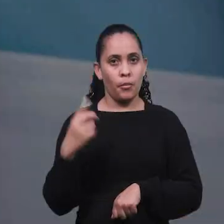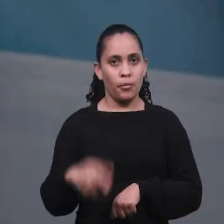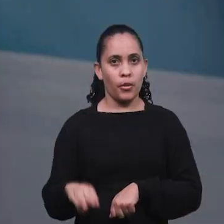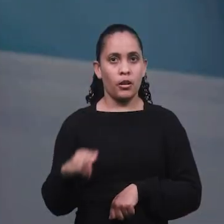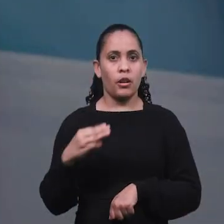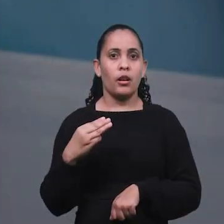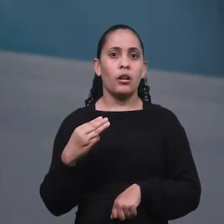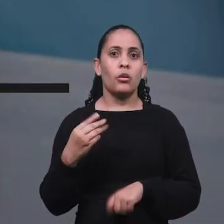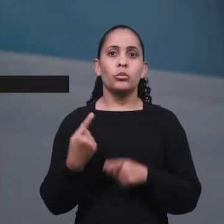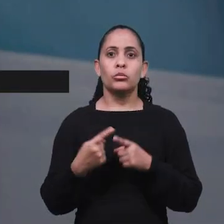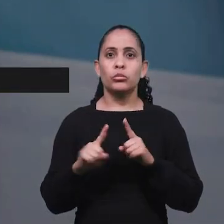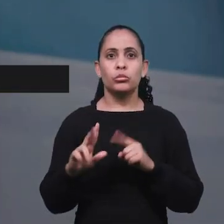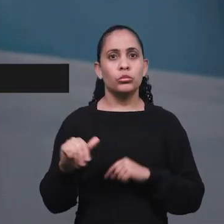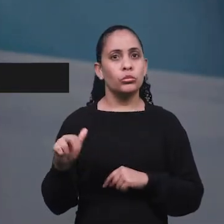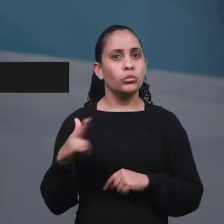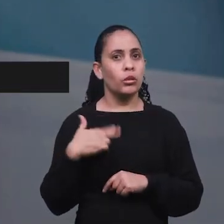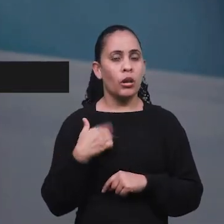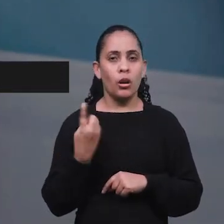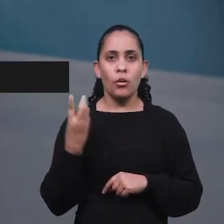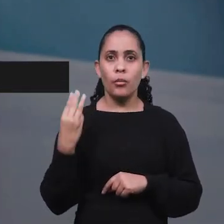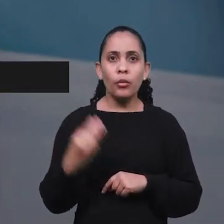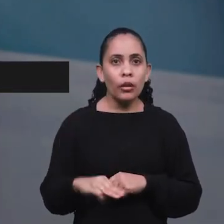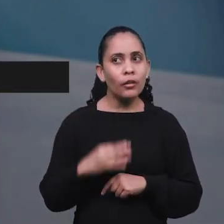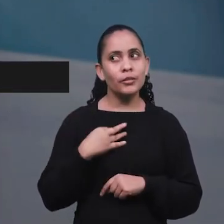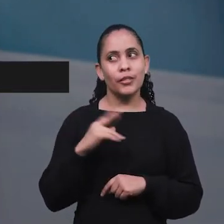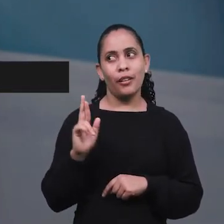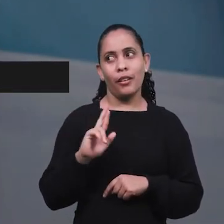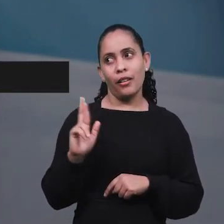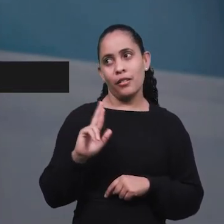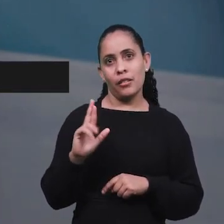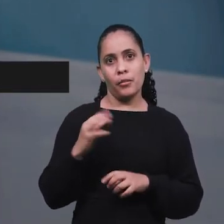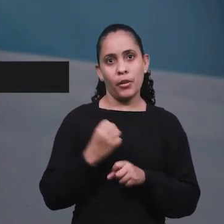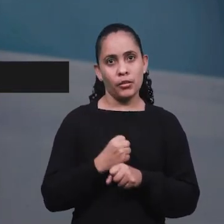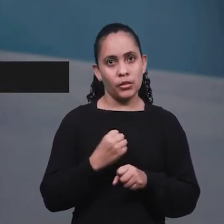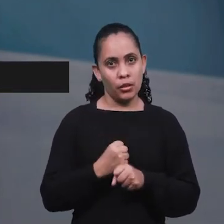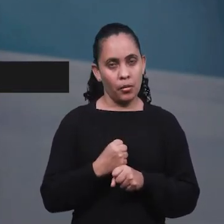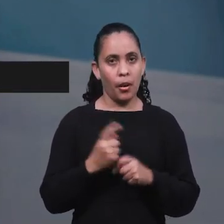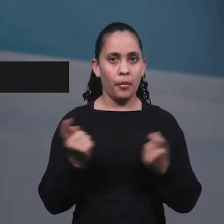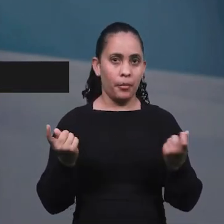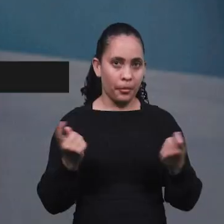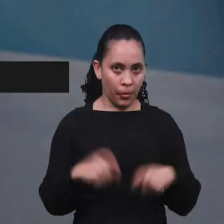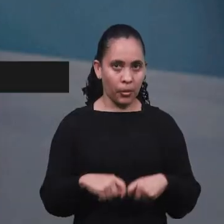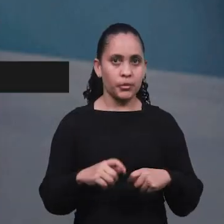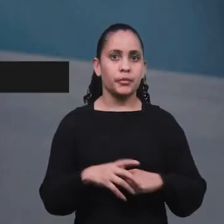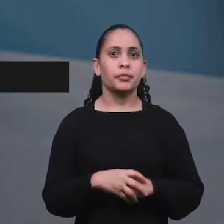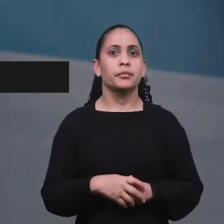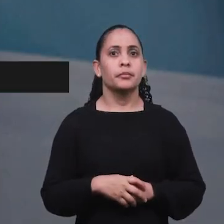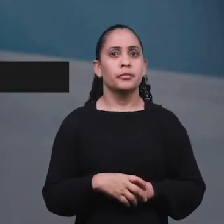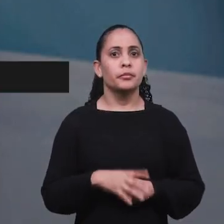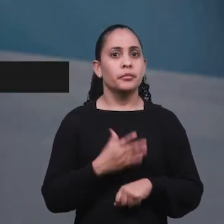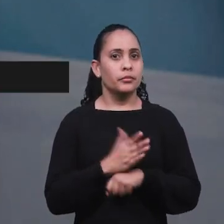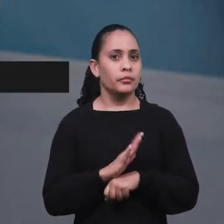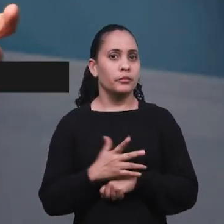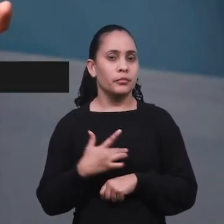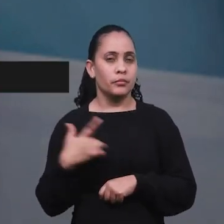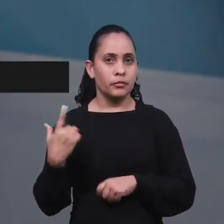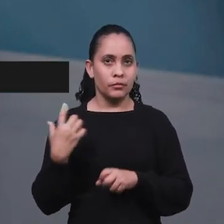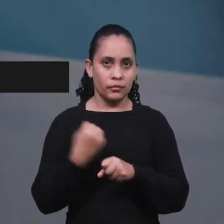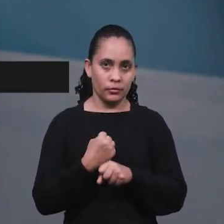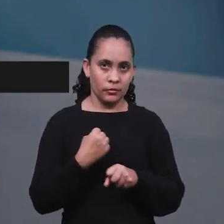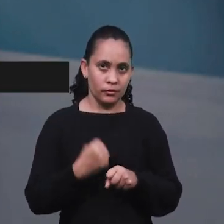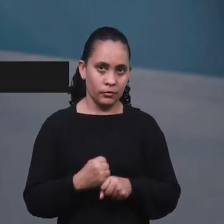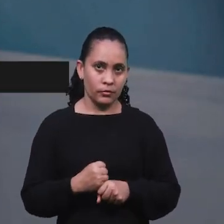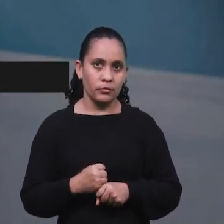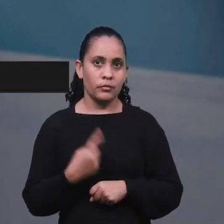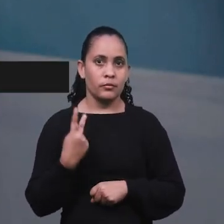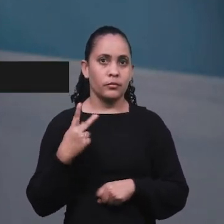de R$1 milhão, ela nunca vai custar R$1 milhão. No final das contas, você pode pegar, fazer um exercício,